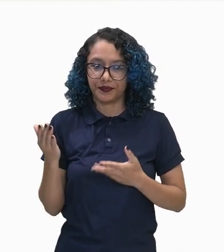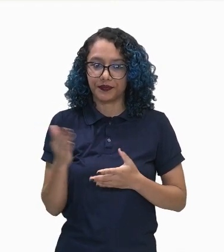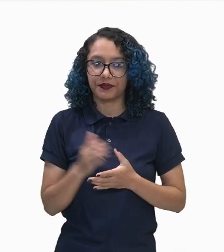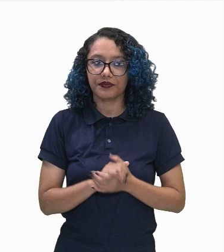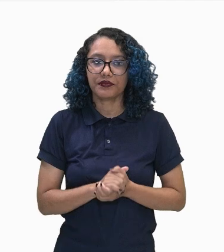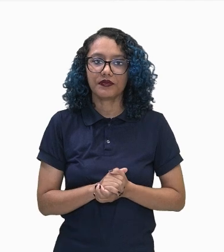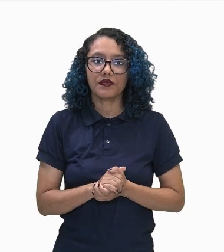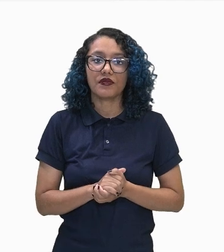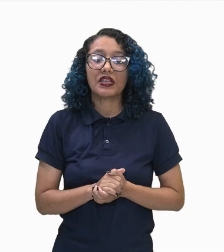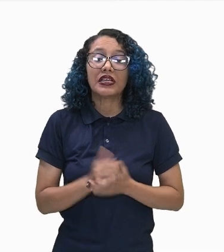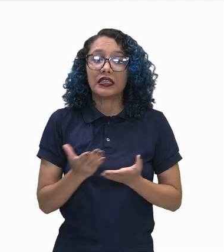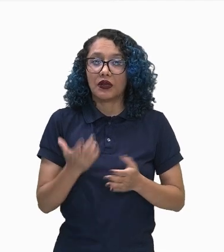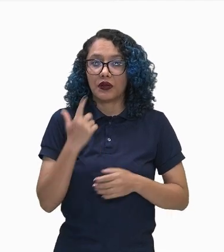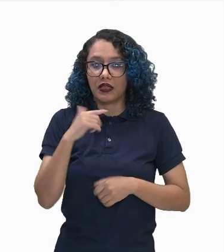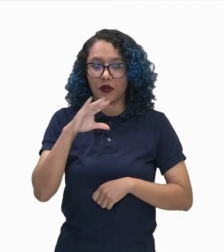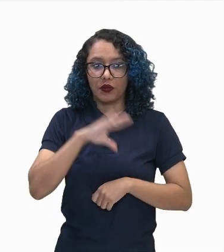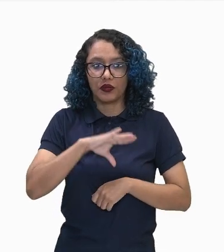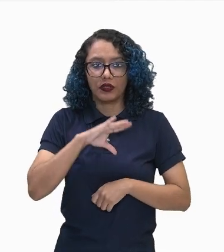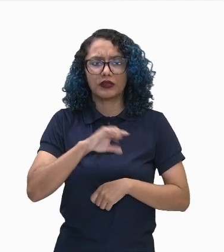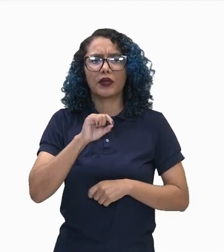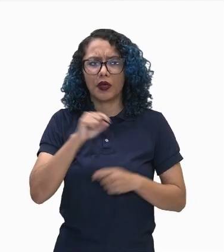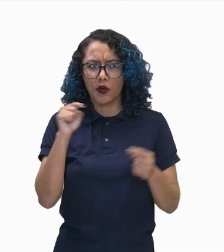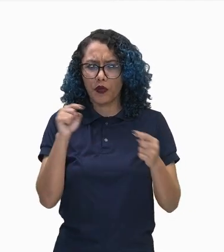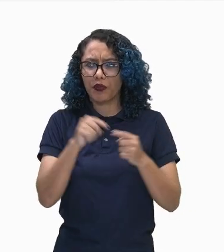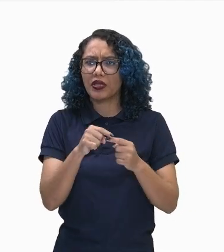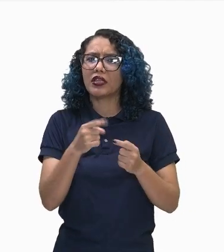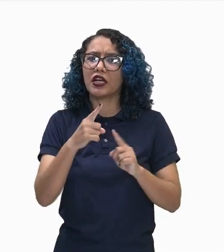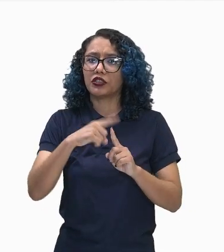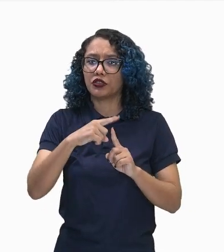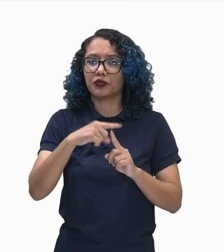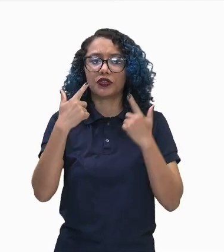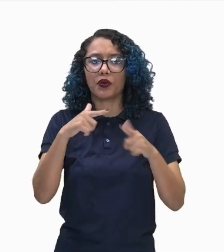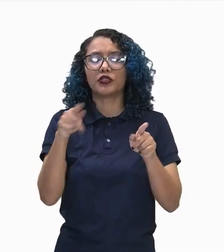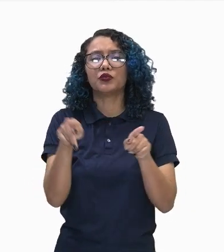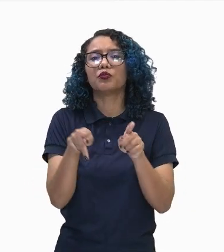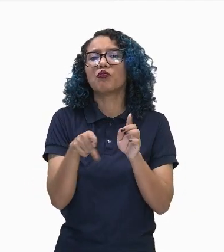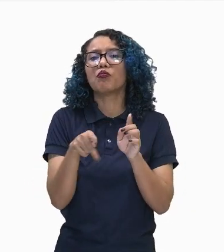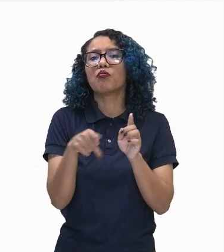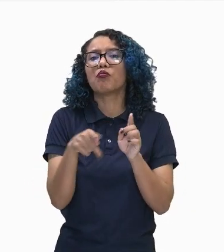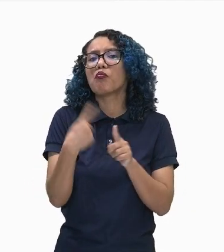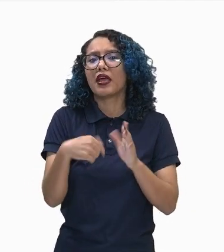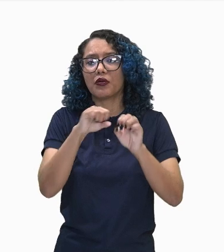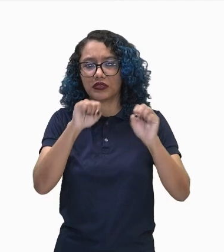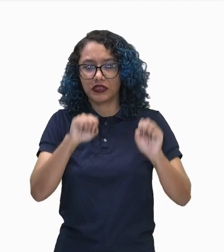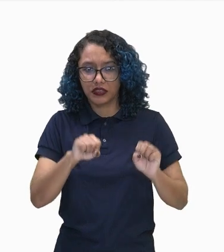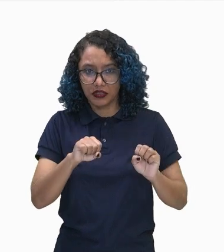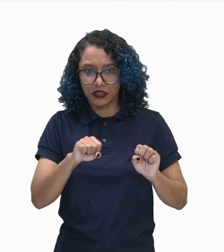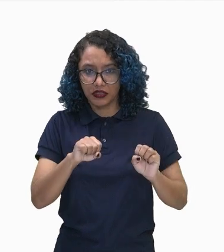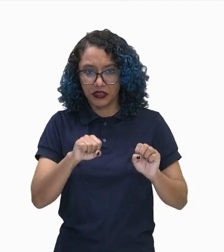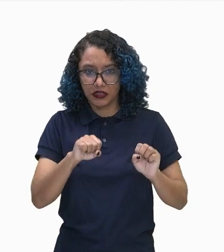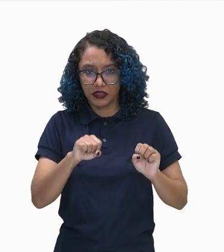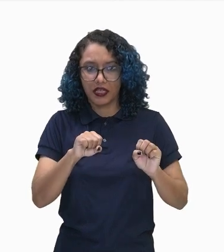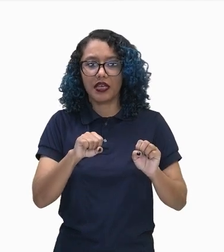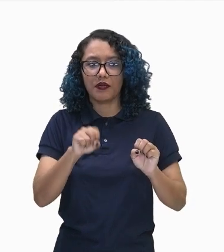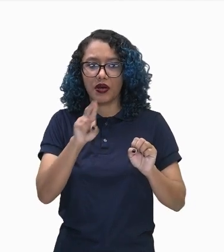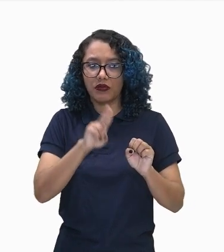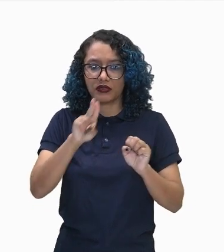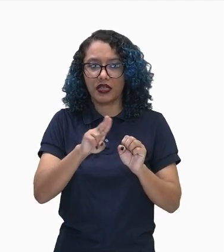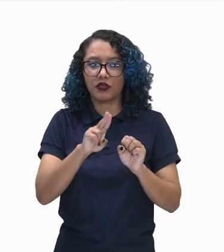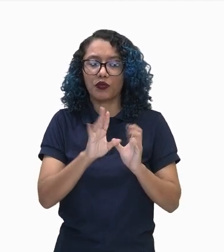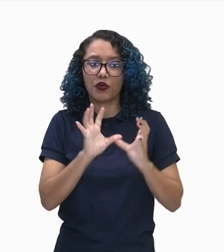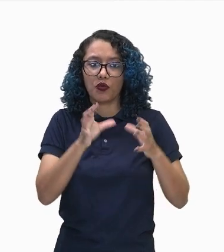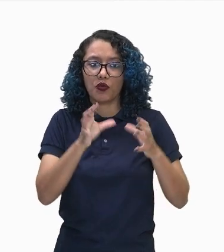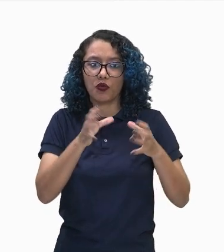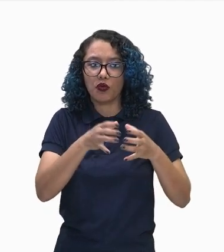A língua portuguesa é uma forma de linguagem porque é um sistema utilizado por um conjunto de pessoas.